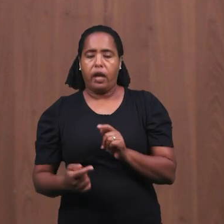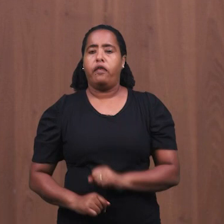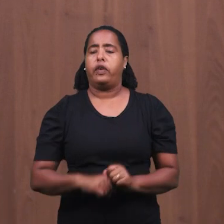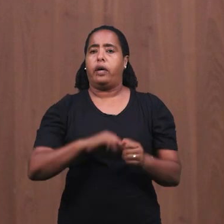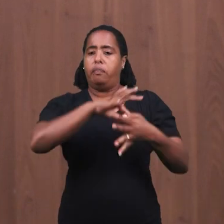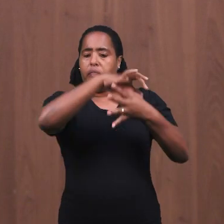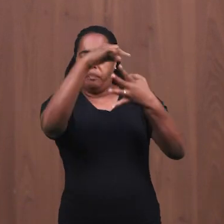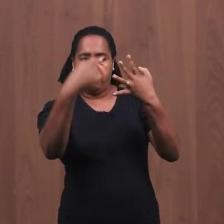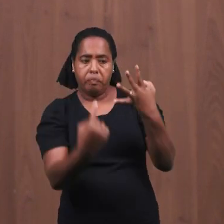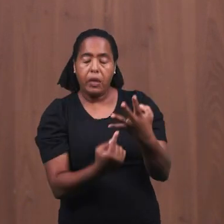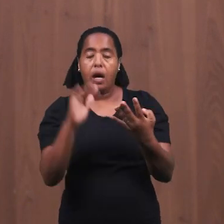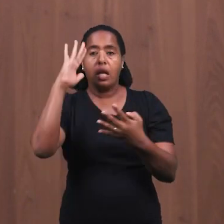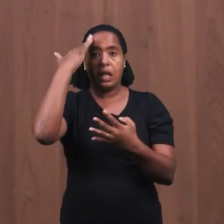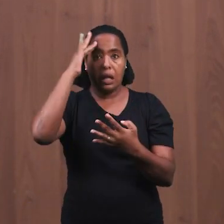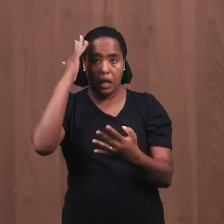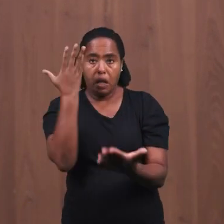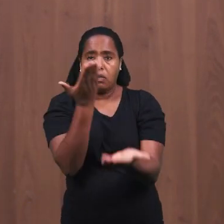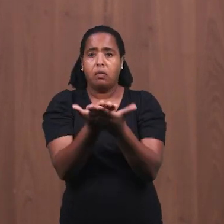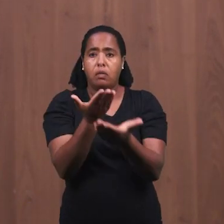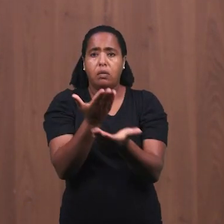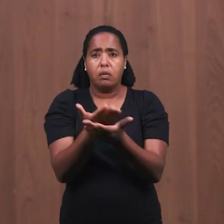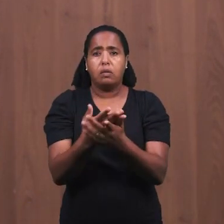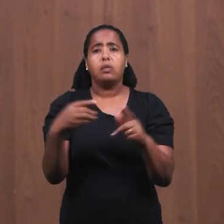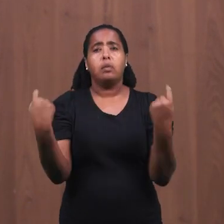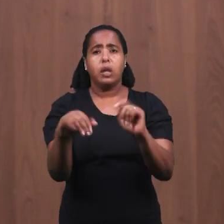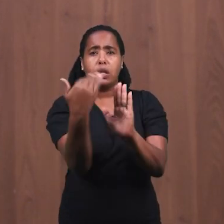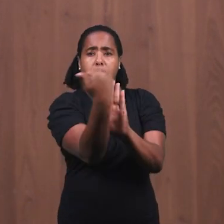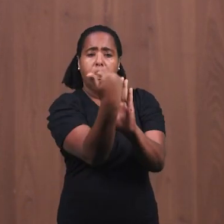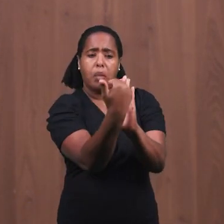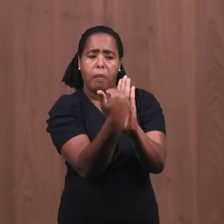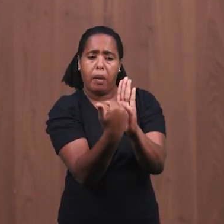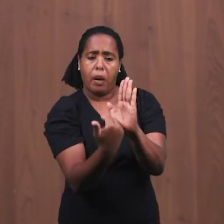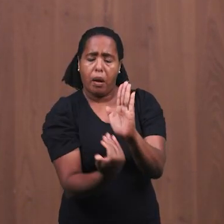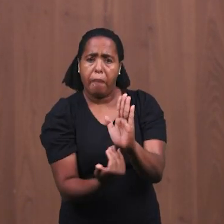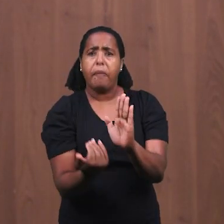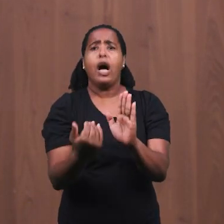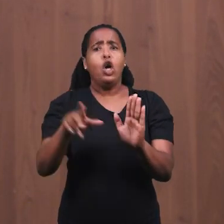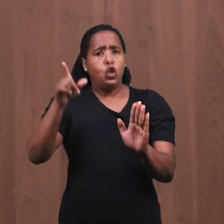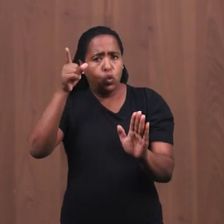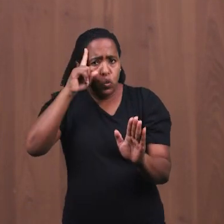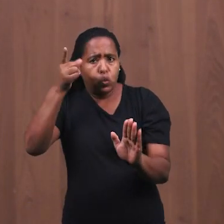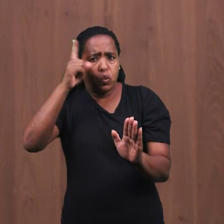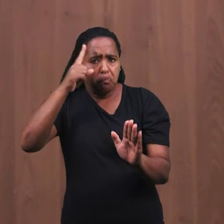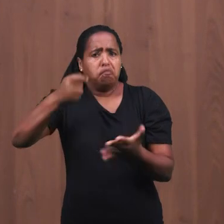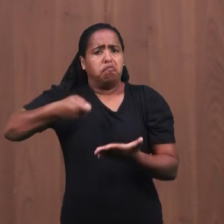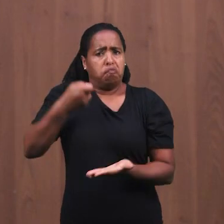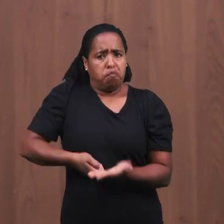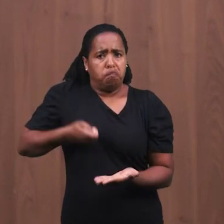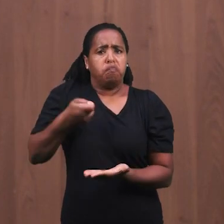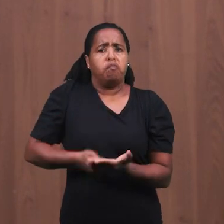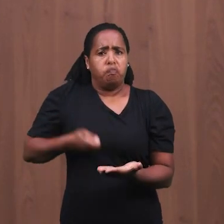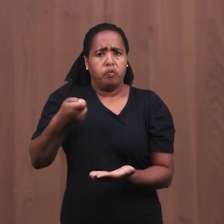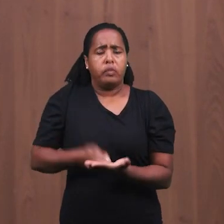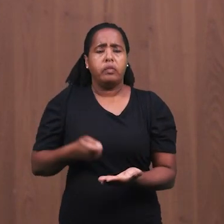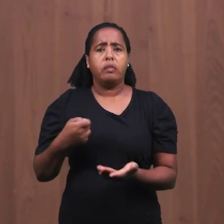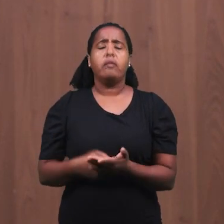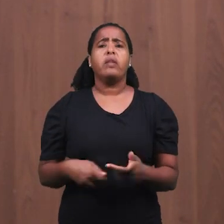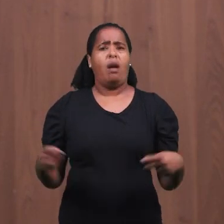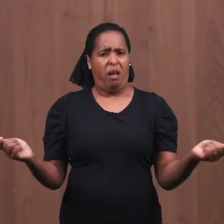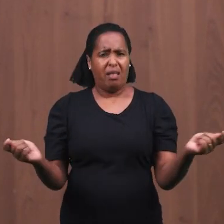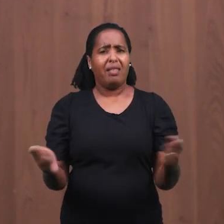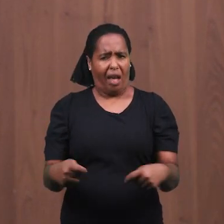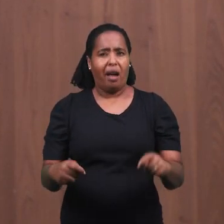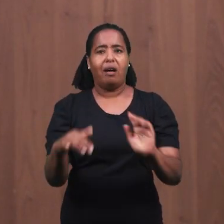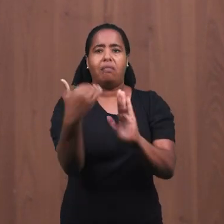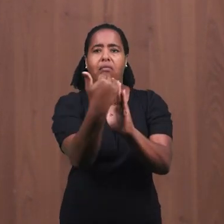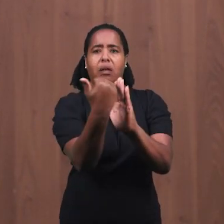e compreendendo que o estudo precisa ser organizado com regularidade e persistência, será